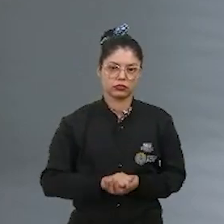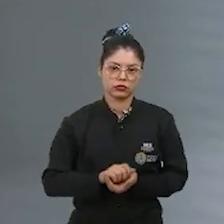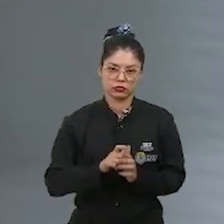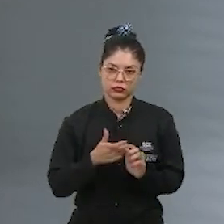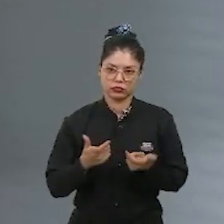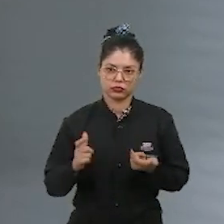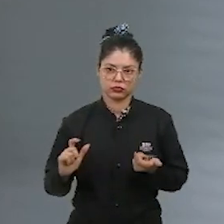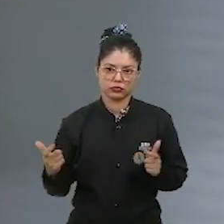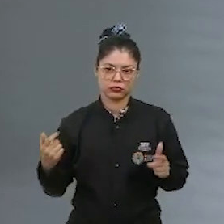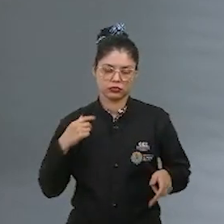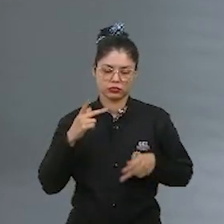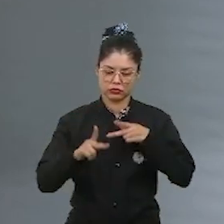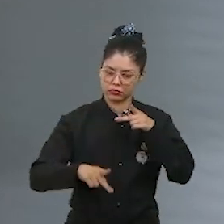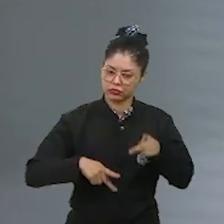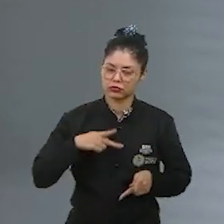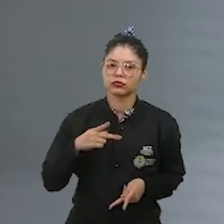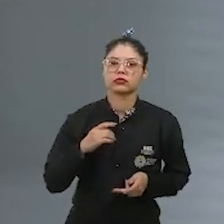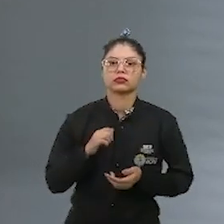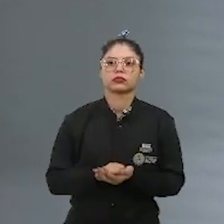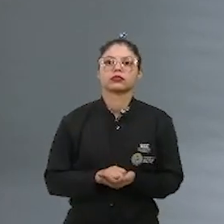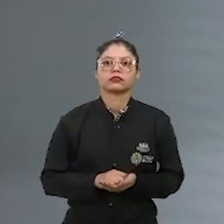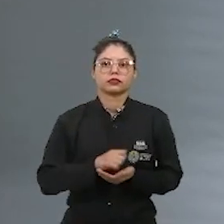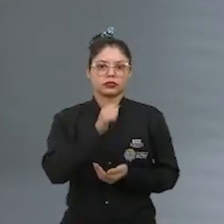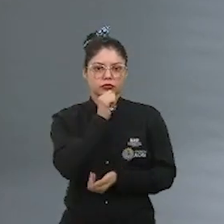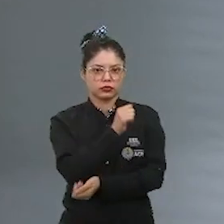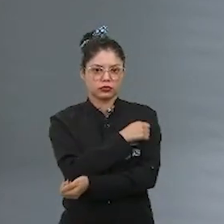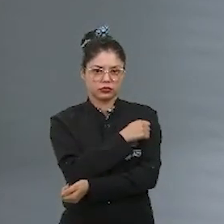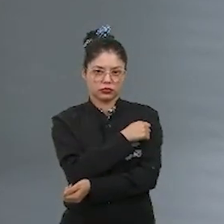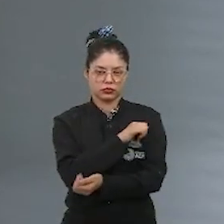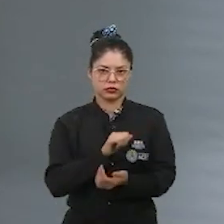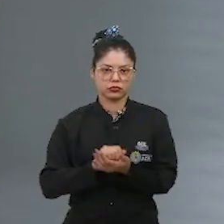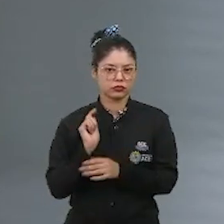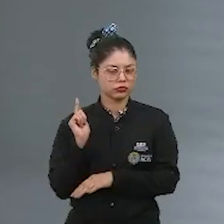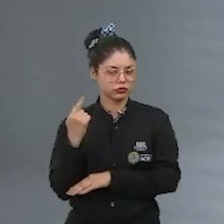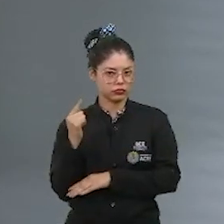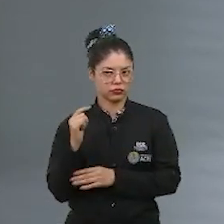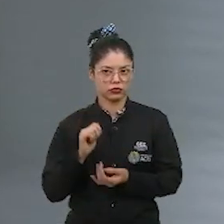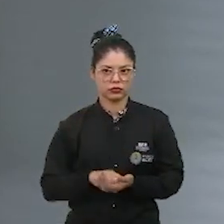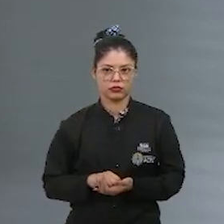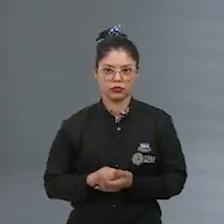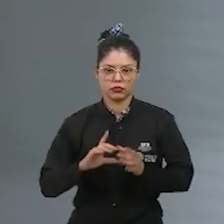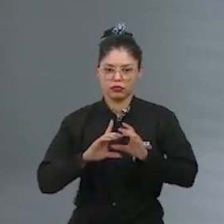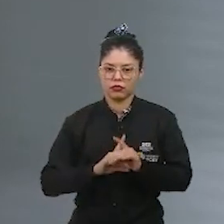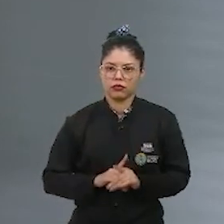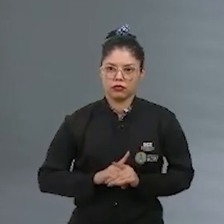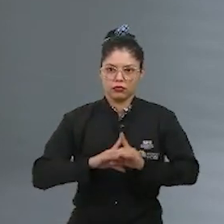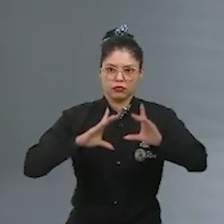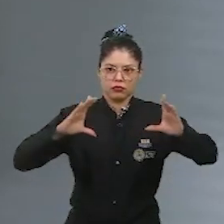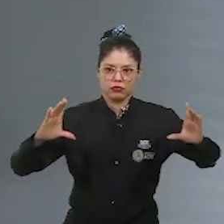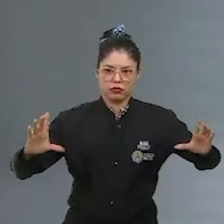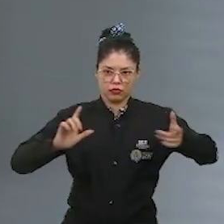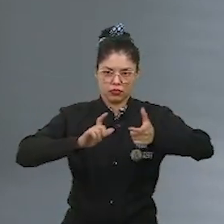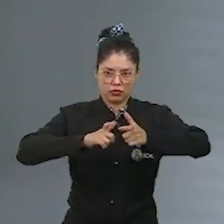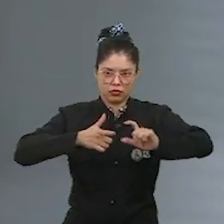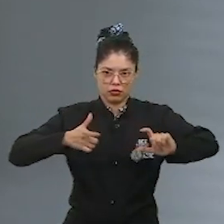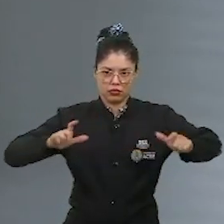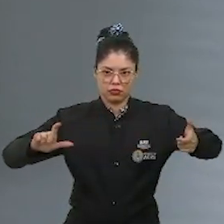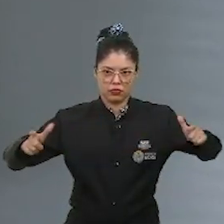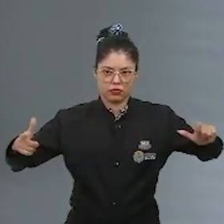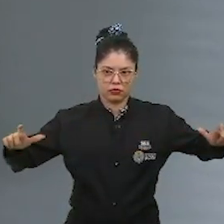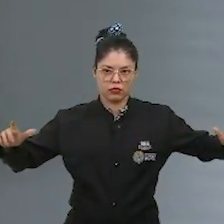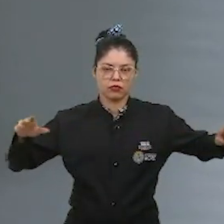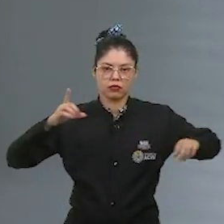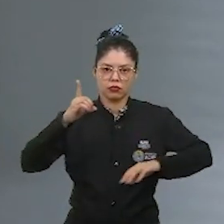crescimento populacional, né? A aula lá de geografia, hein, gente? Crescimento demográfico, na maioria dos países,